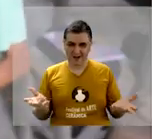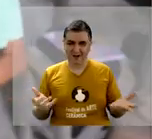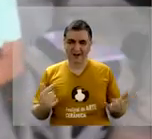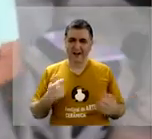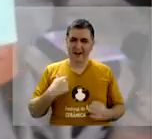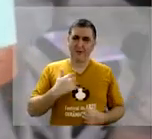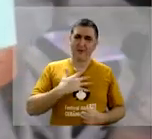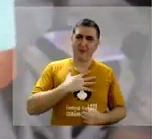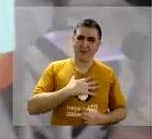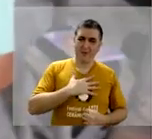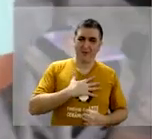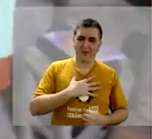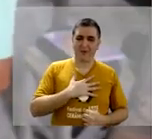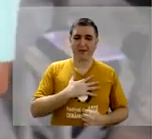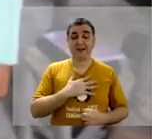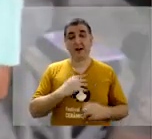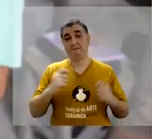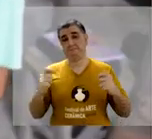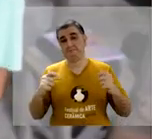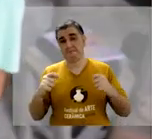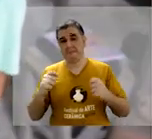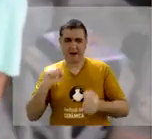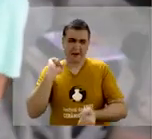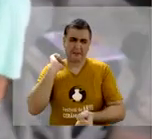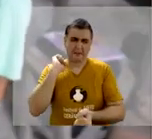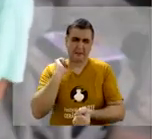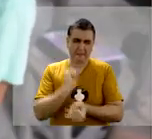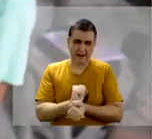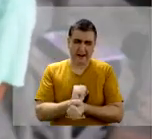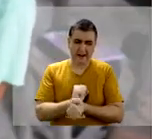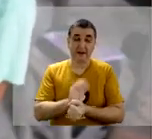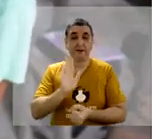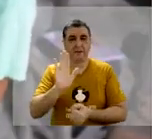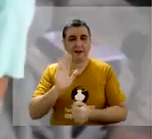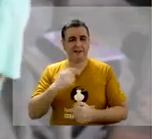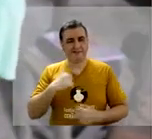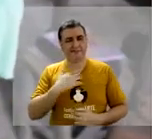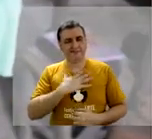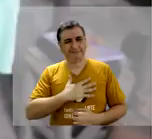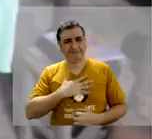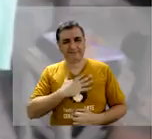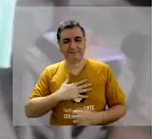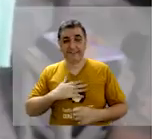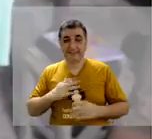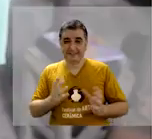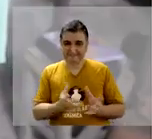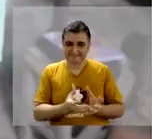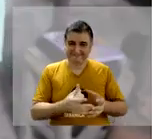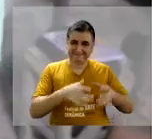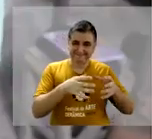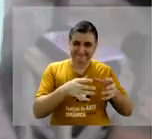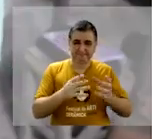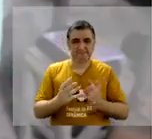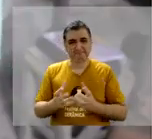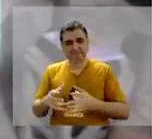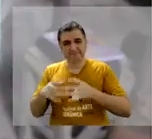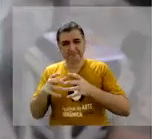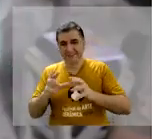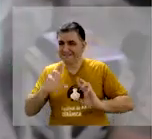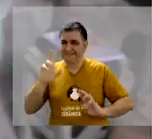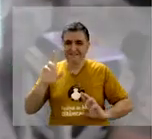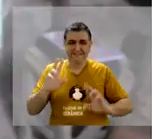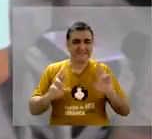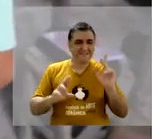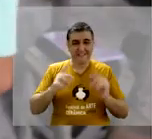agora não, agora eu faço mais porque eu gosto de fazer, que eu até poderia parar de fazer. Mas eu gosto de fazer, só que